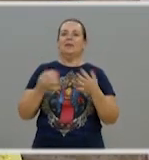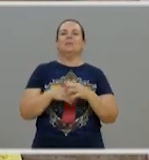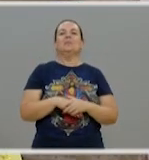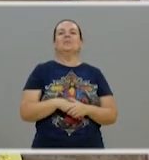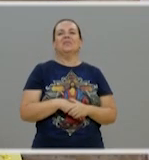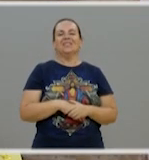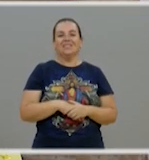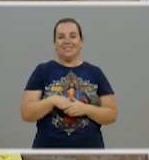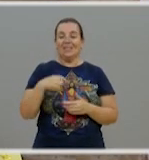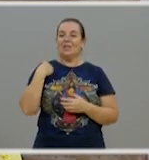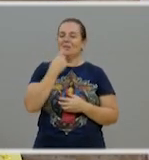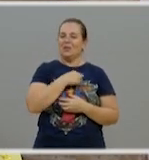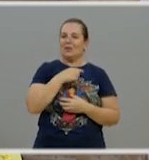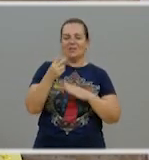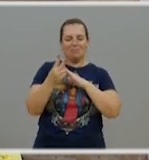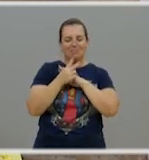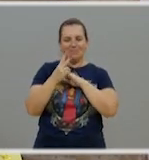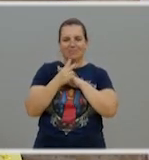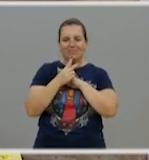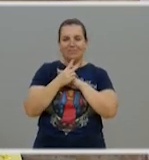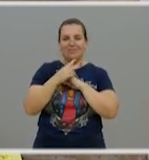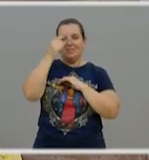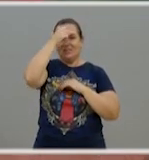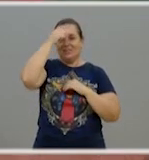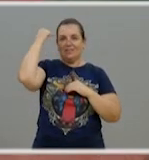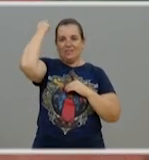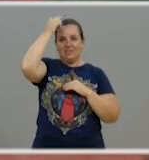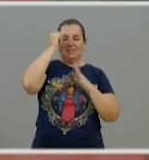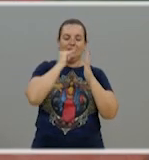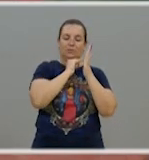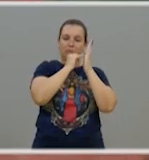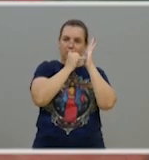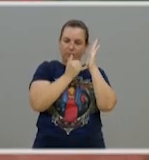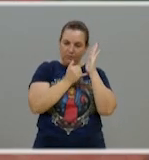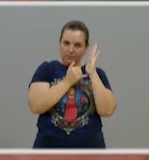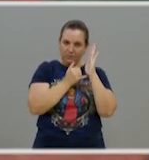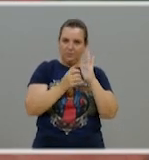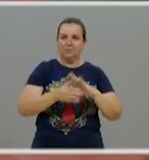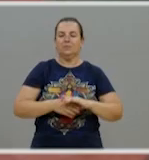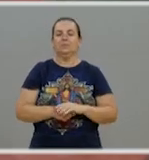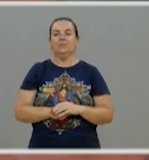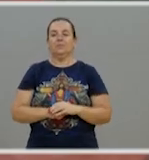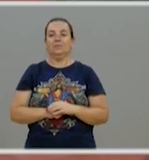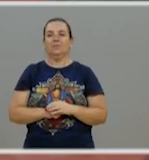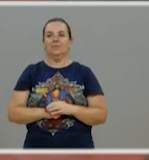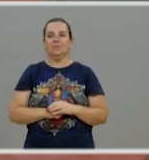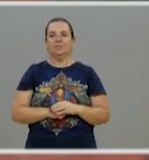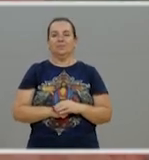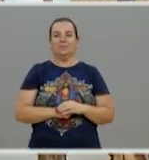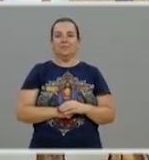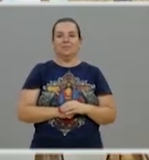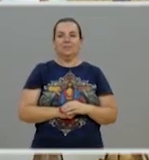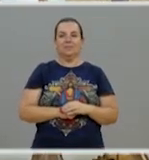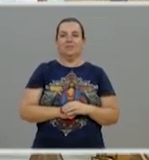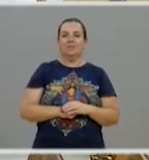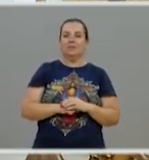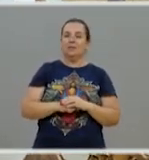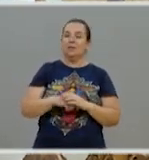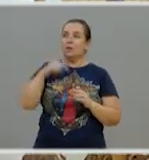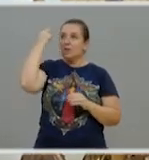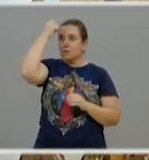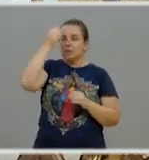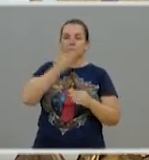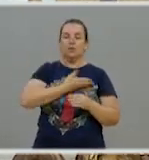de Guadalupe, nossa padroeira, São José, seu castíssimo esposo, em plenação São José providenciai, os